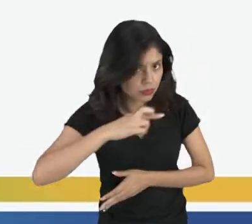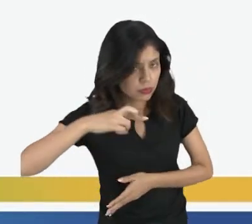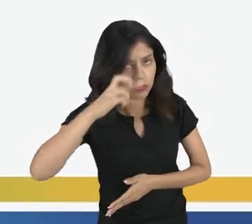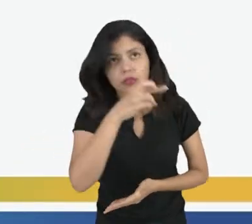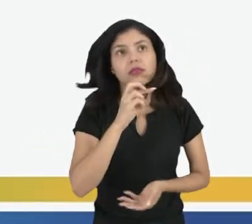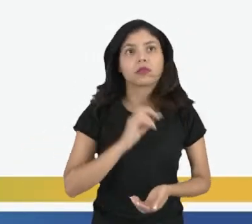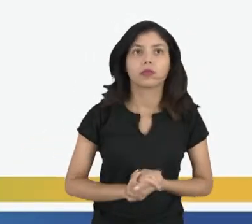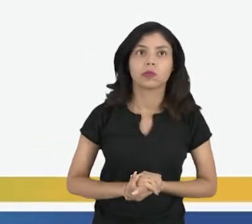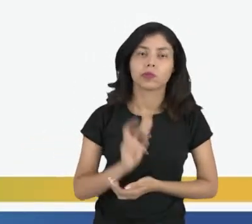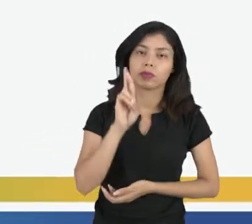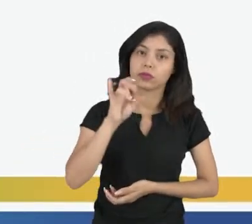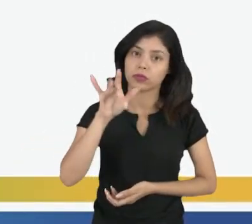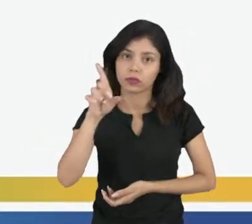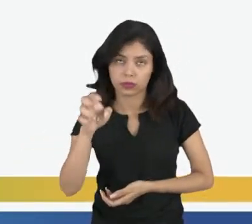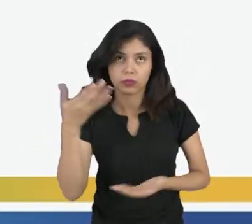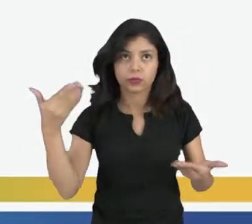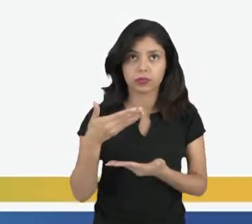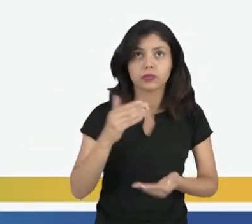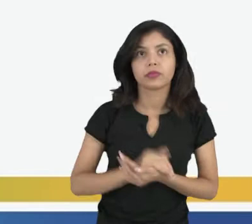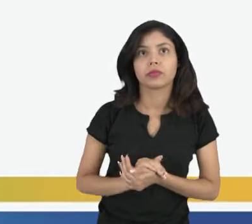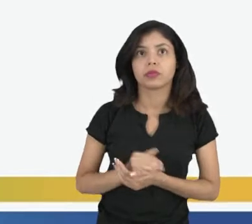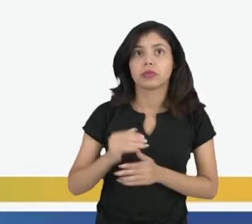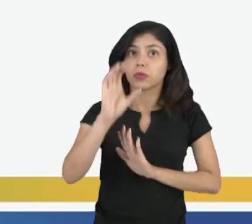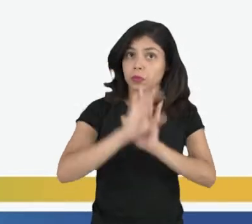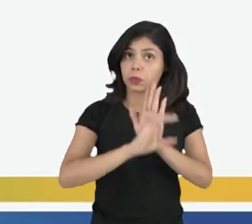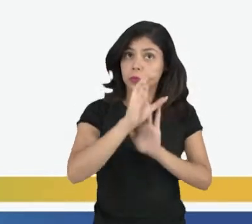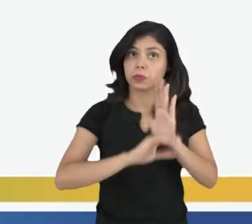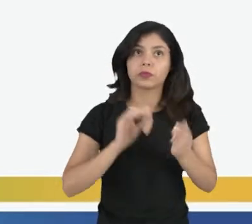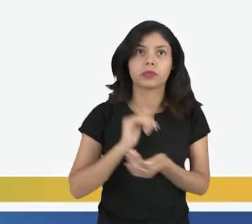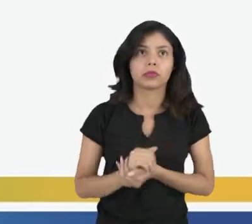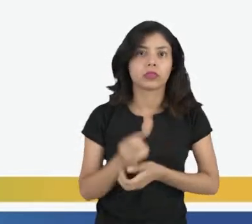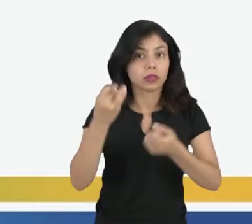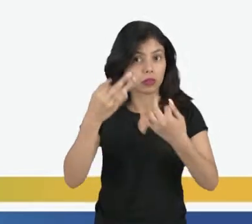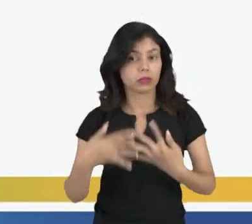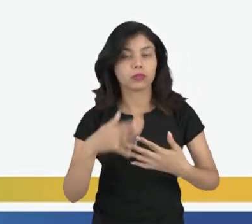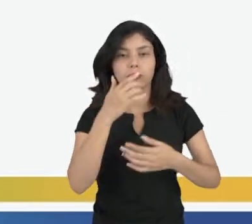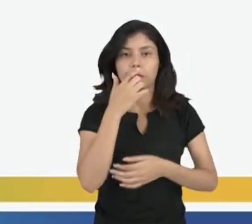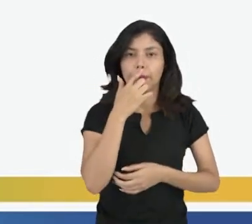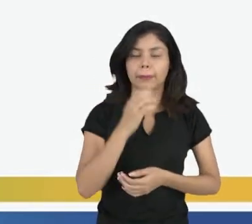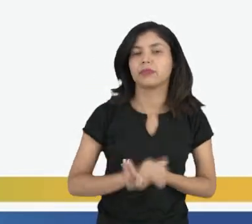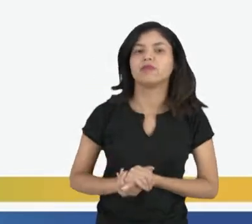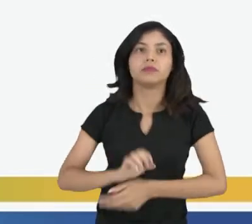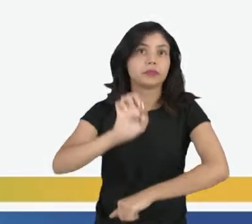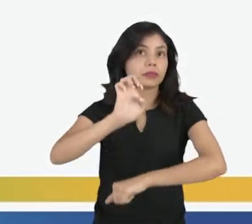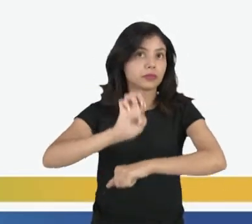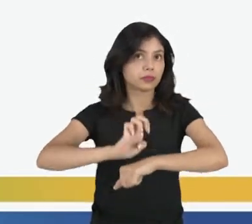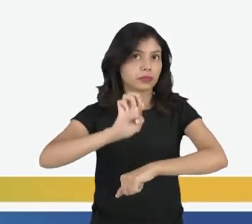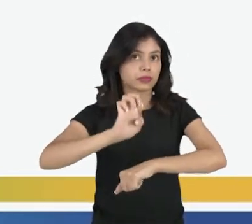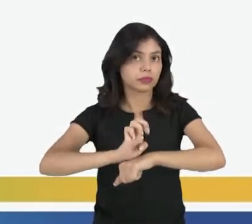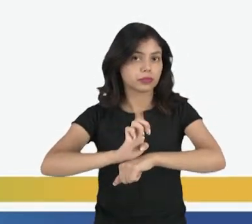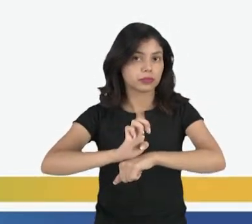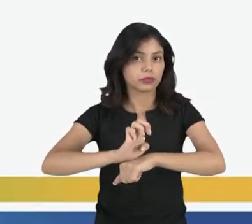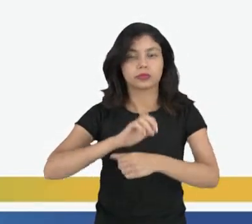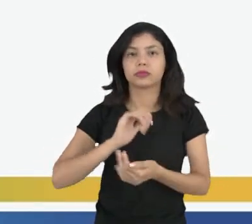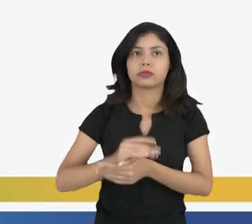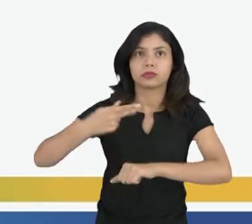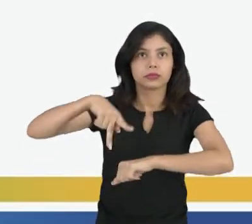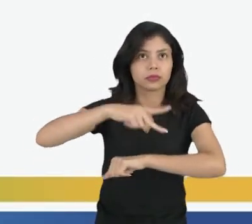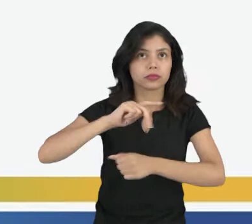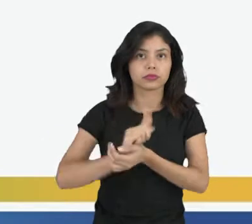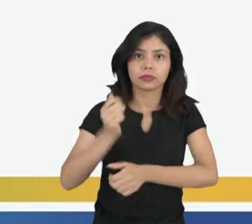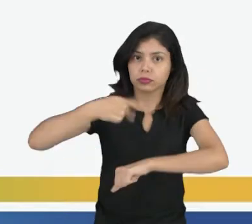estudar é a realidade dentre esses conceitos podemos citar os de